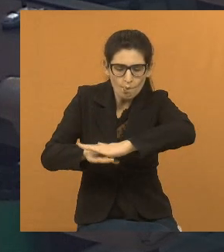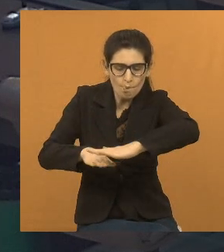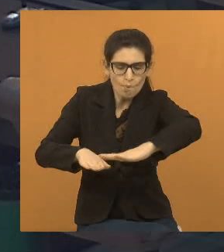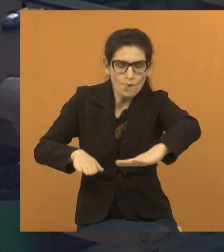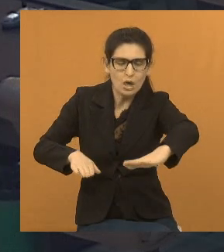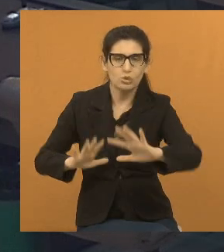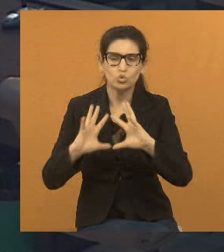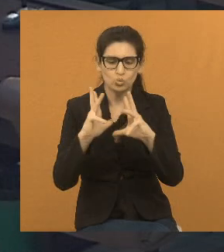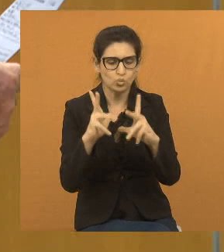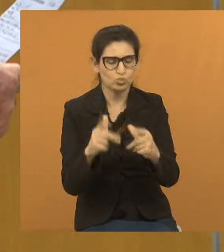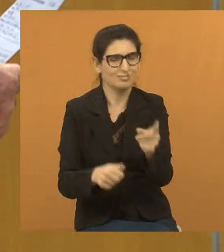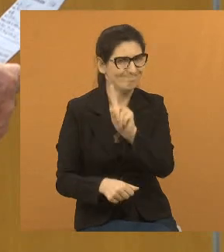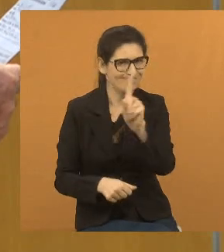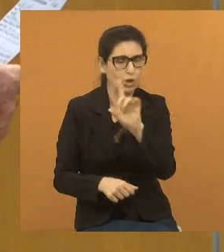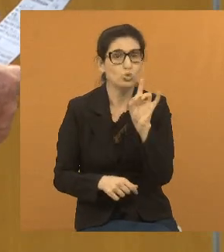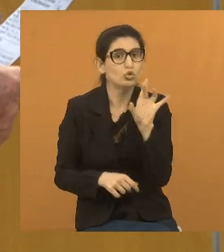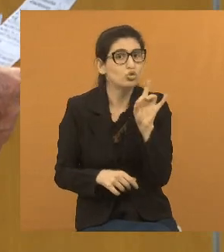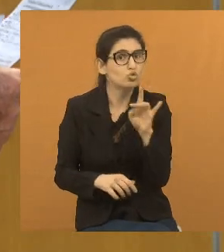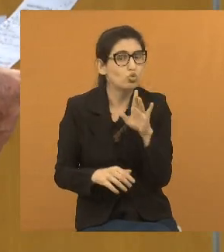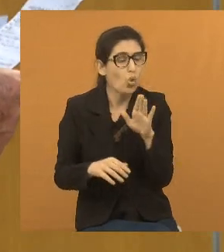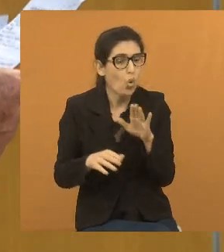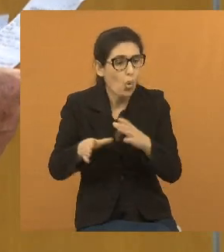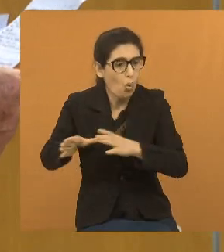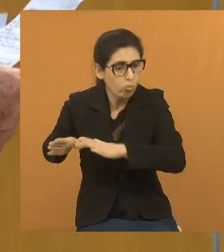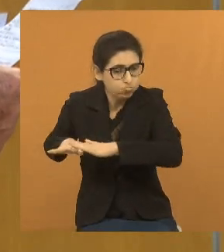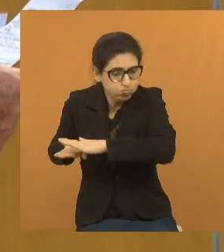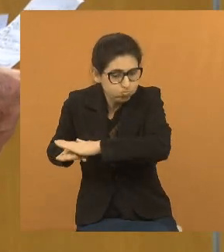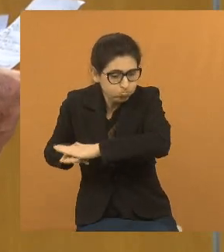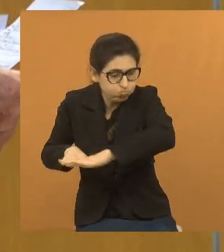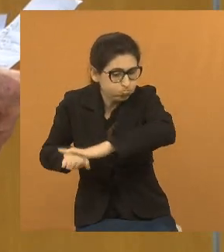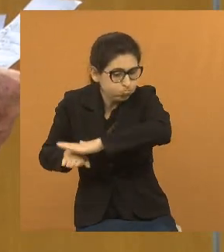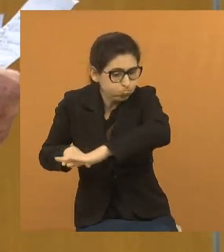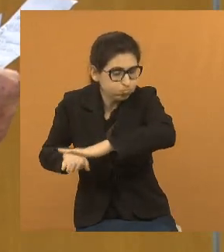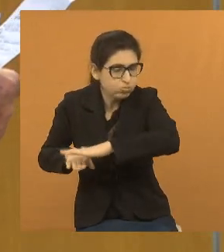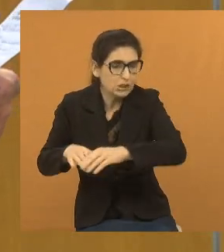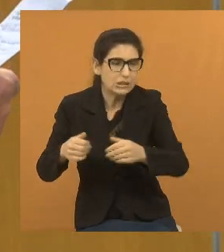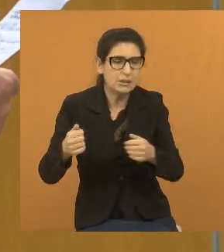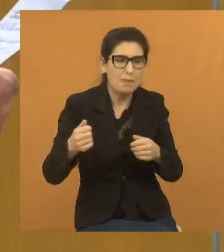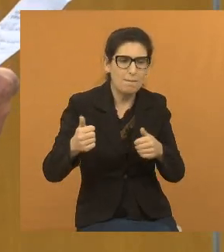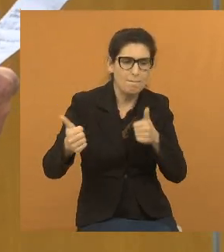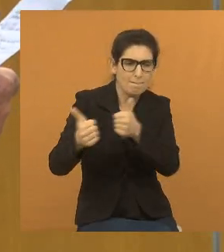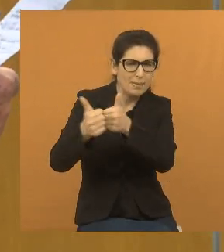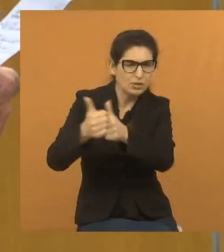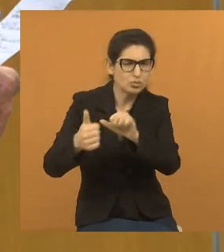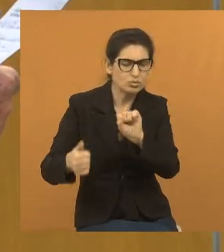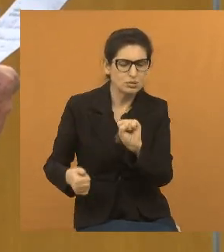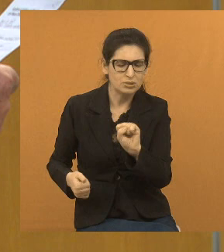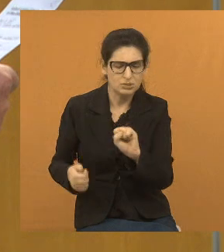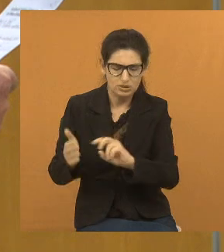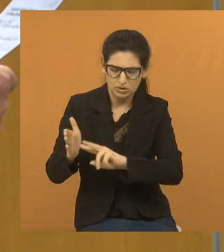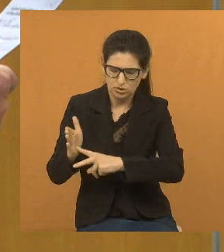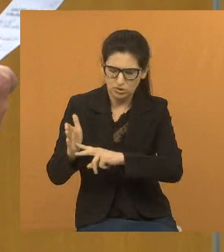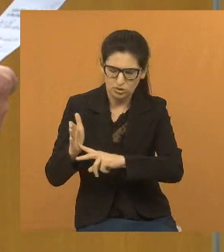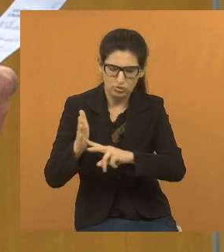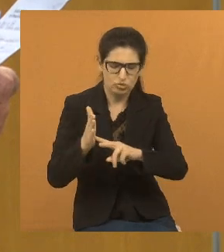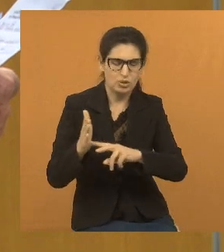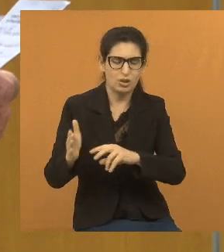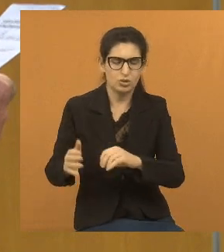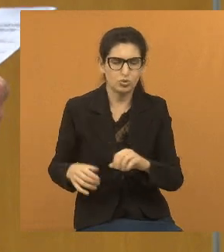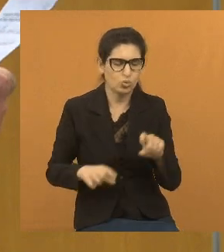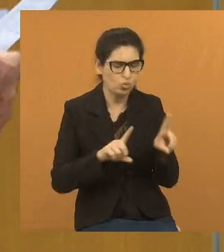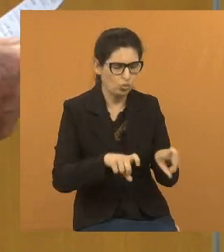apenas um pedaço que vai até em frente à sede do Sindicato Rural, vai